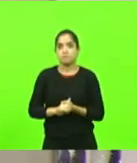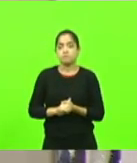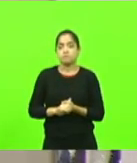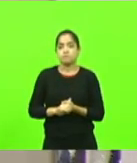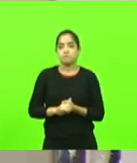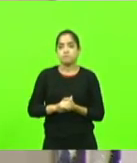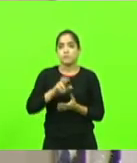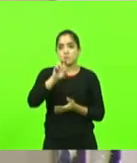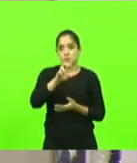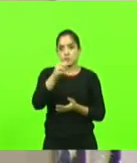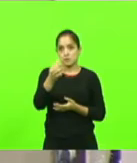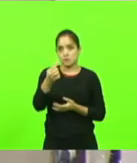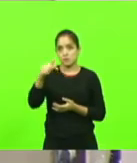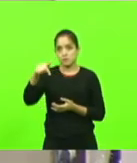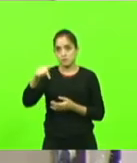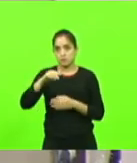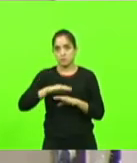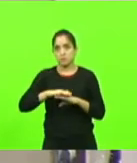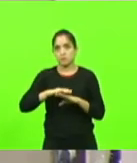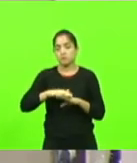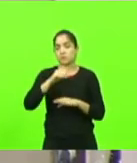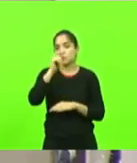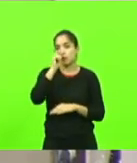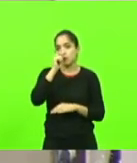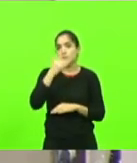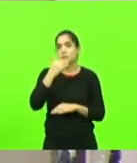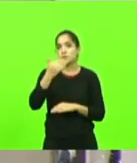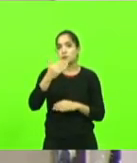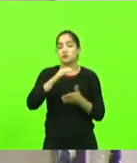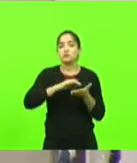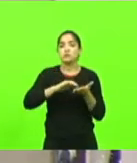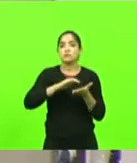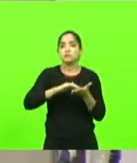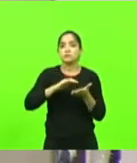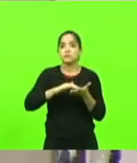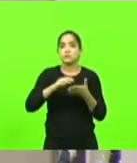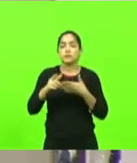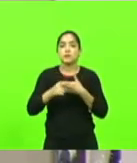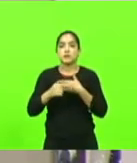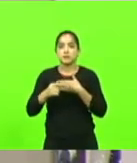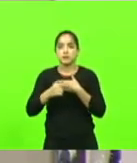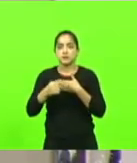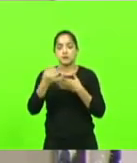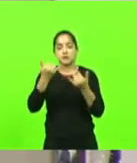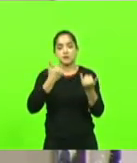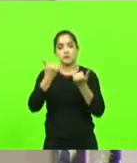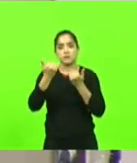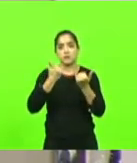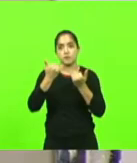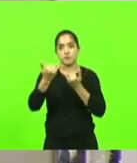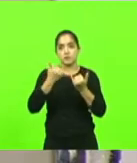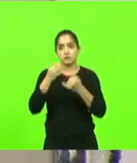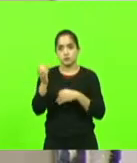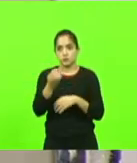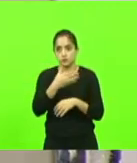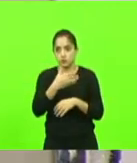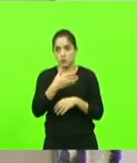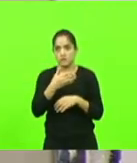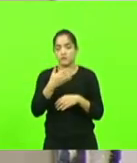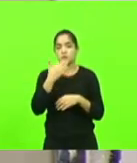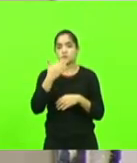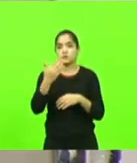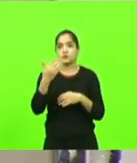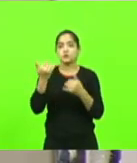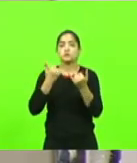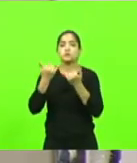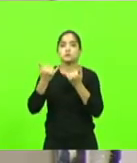informação 567, autor deputado João Amin, solicitando ao secretário de Estado da Casa Civil informações atualizadas acerca do pedido de